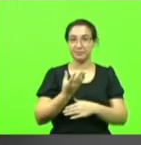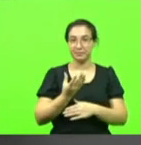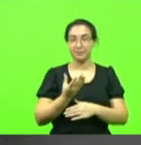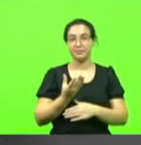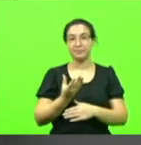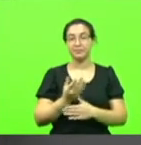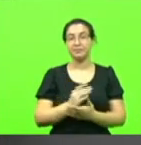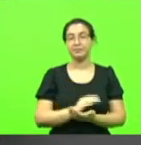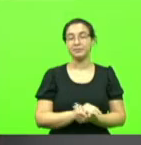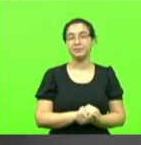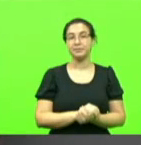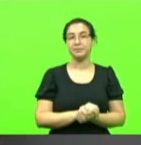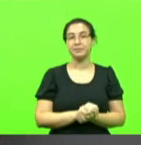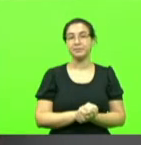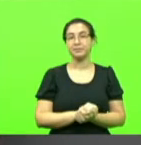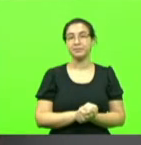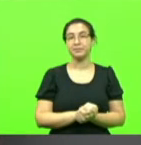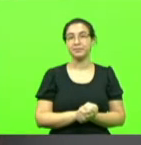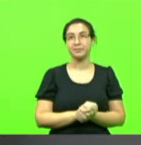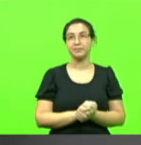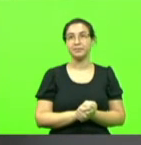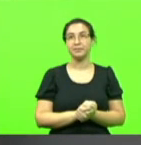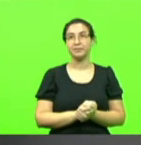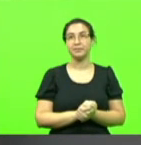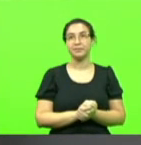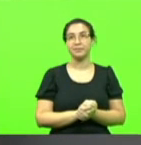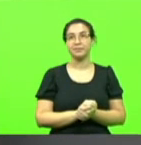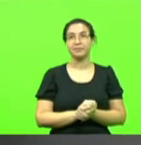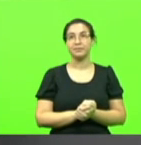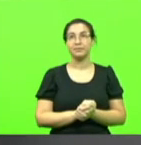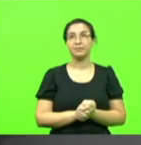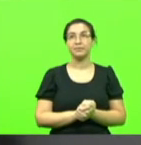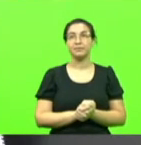para o o relator